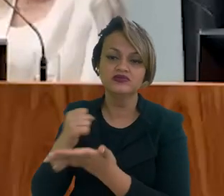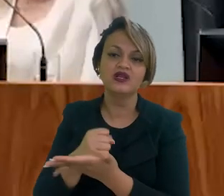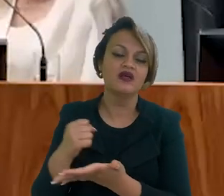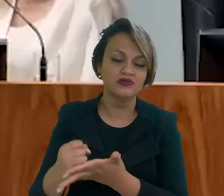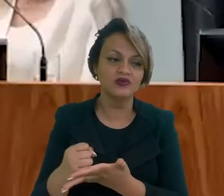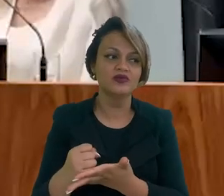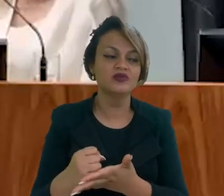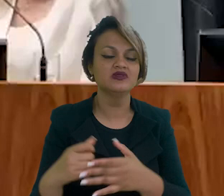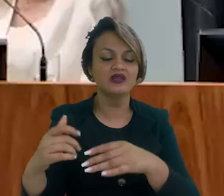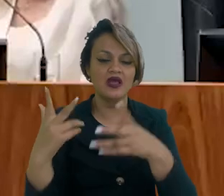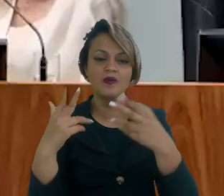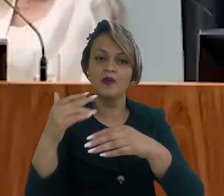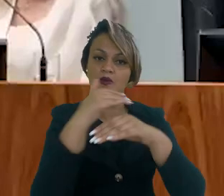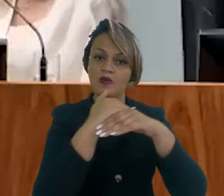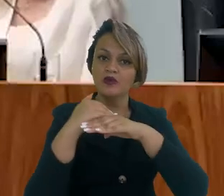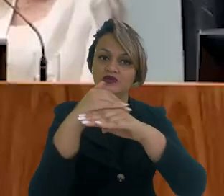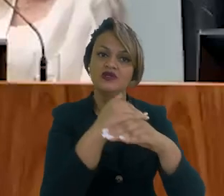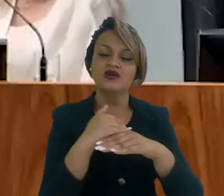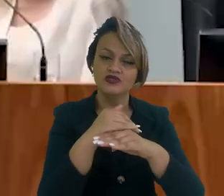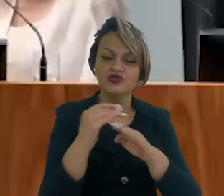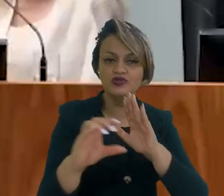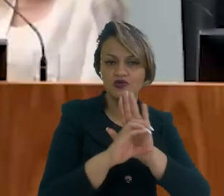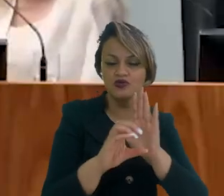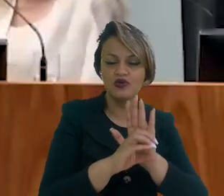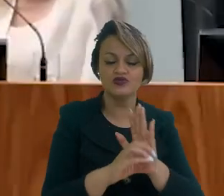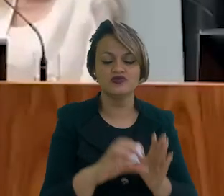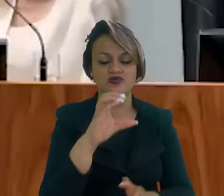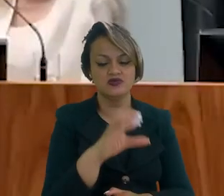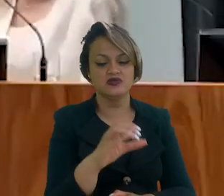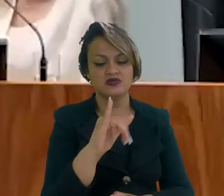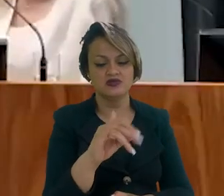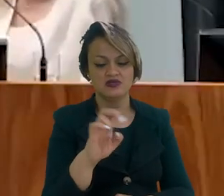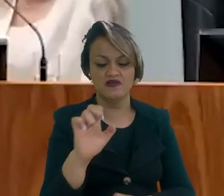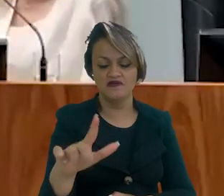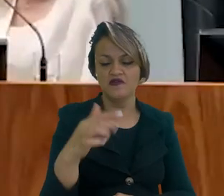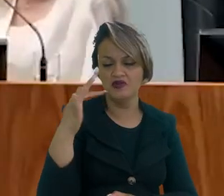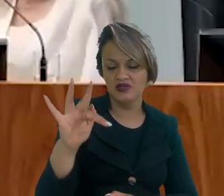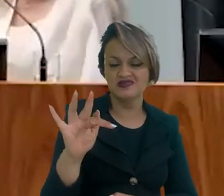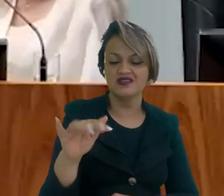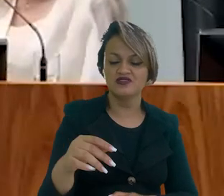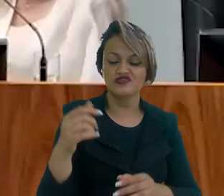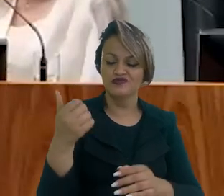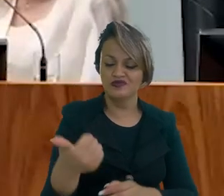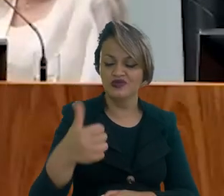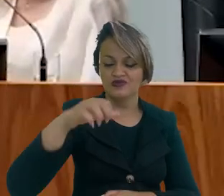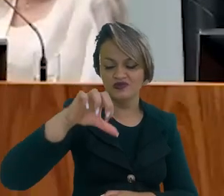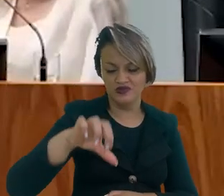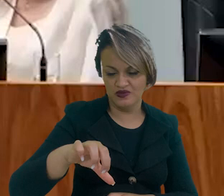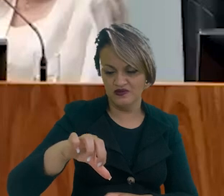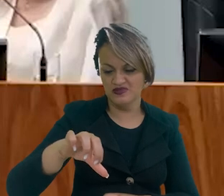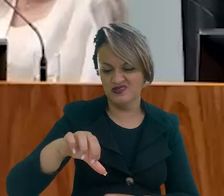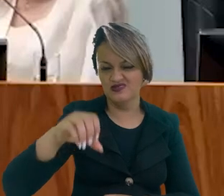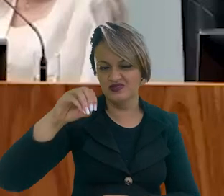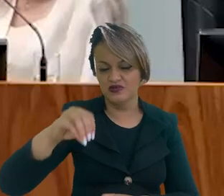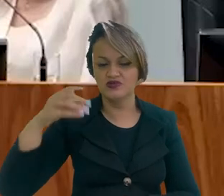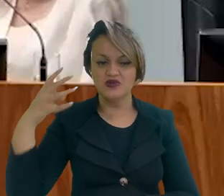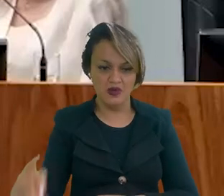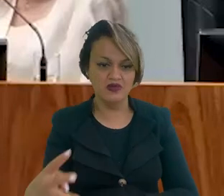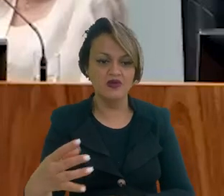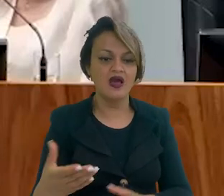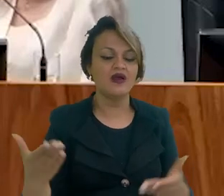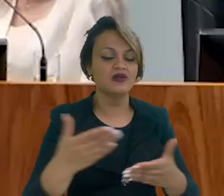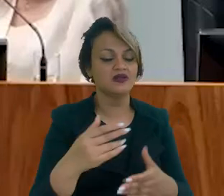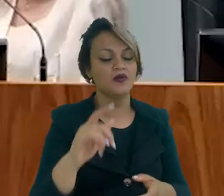do passagem do status ao contrato eu teria assim a igualdade aconteceu propriamente O Código Civil francês em